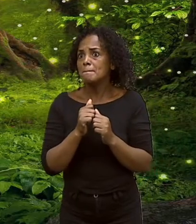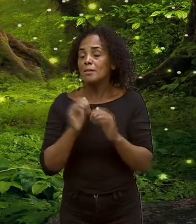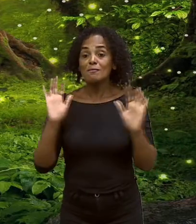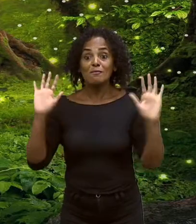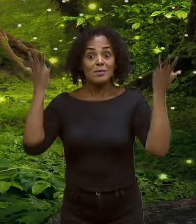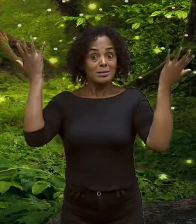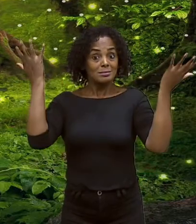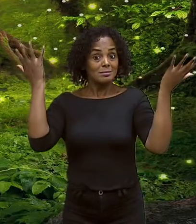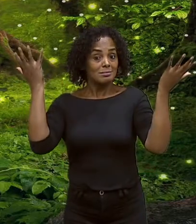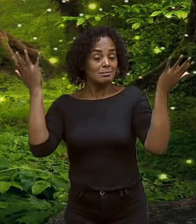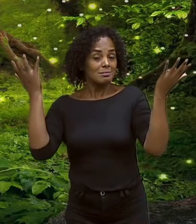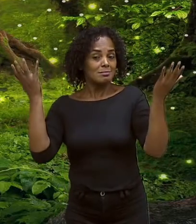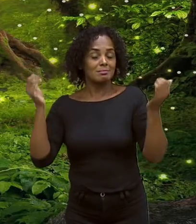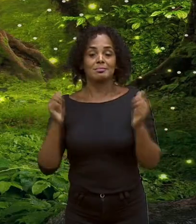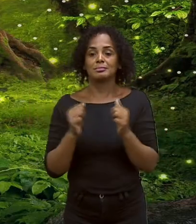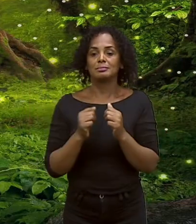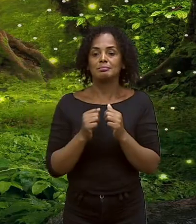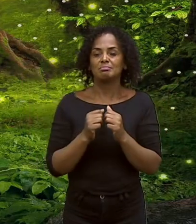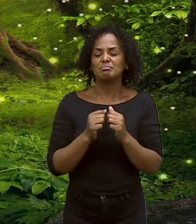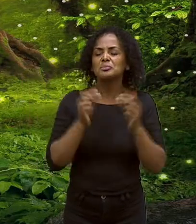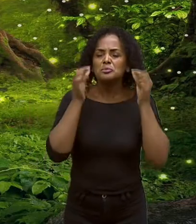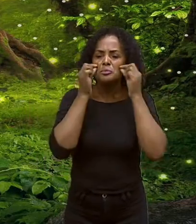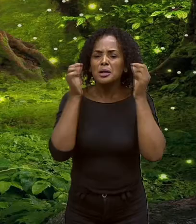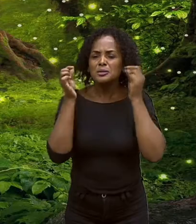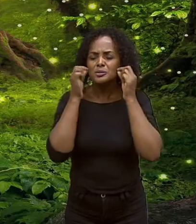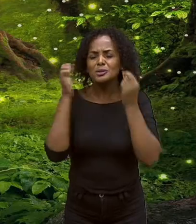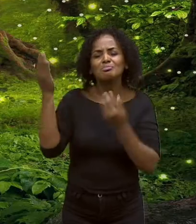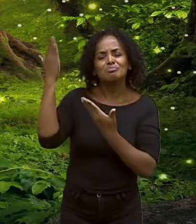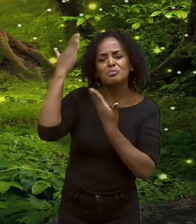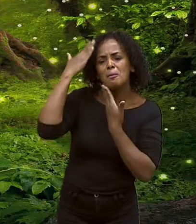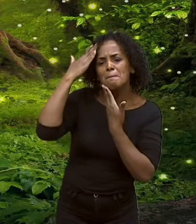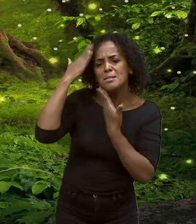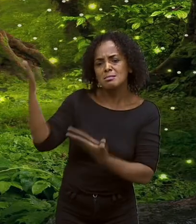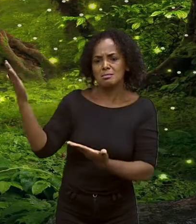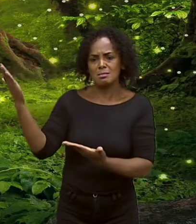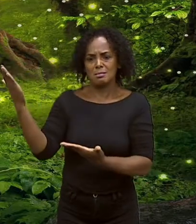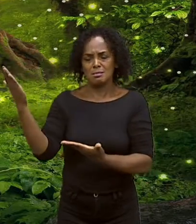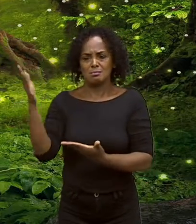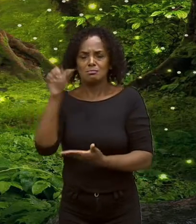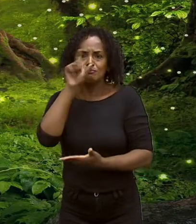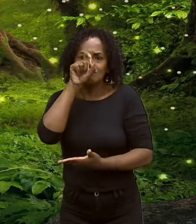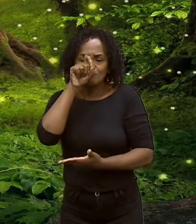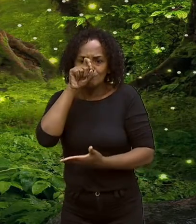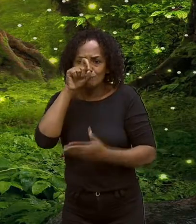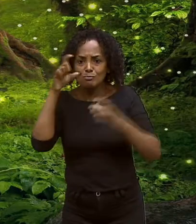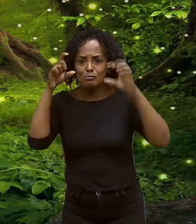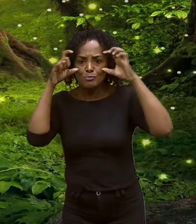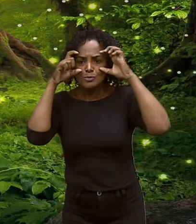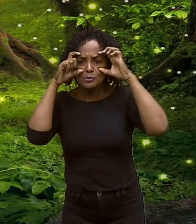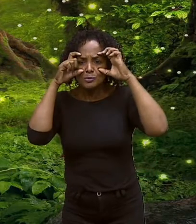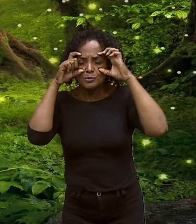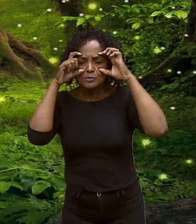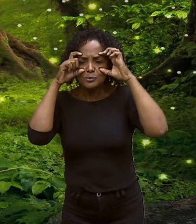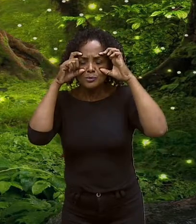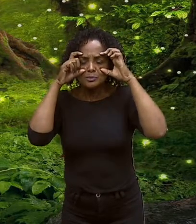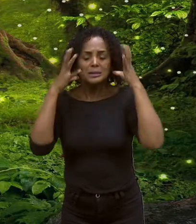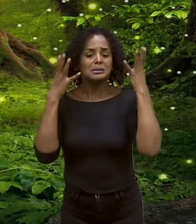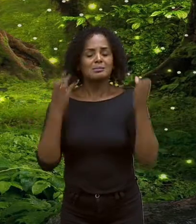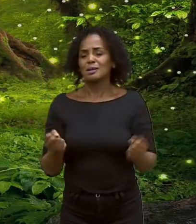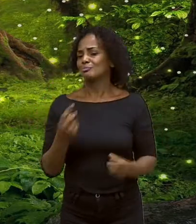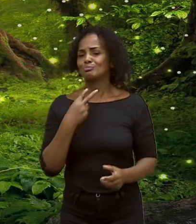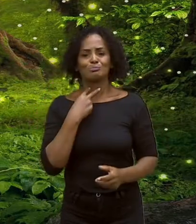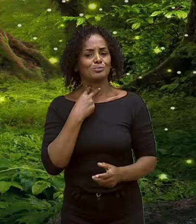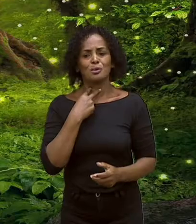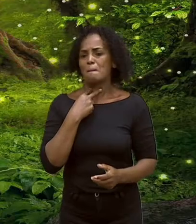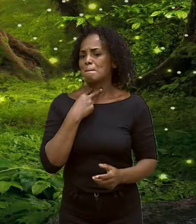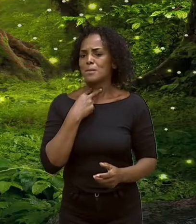festa." "Ah, muito obrigada, coruja, mas não posso aceitar. Vou me